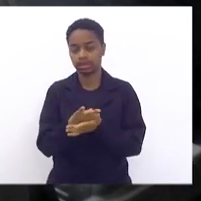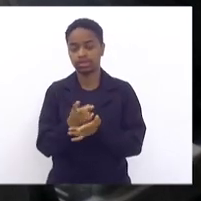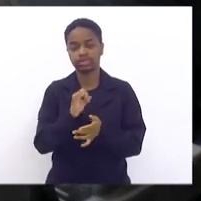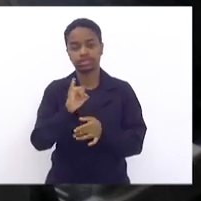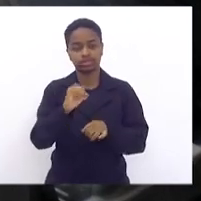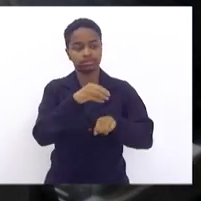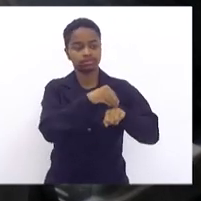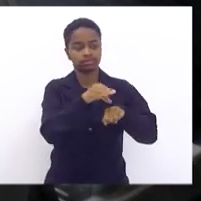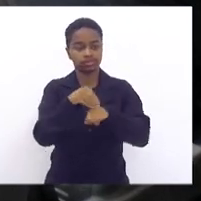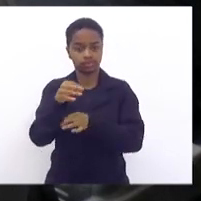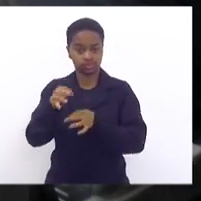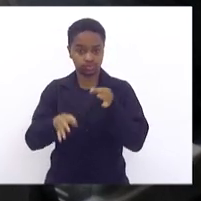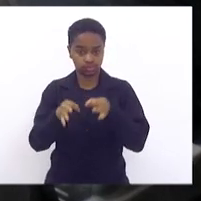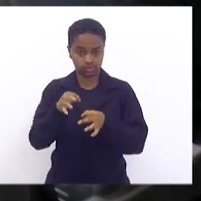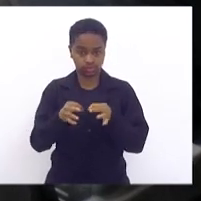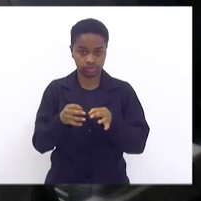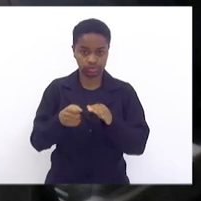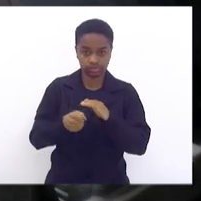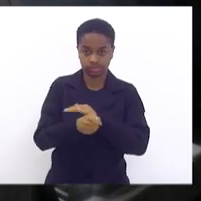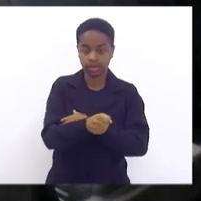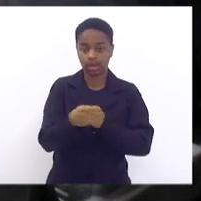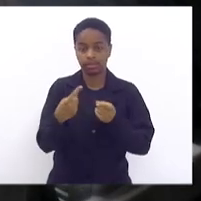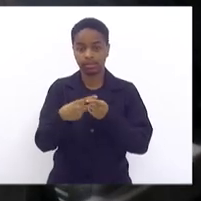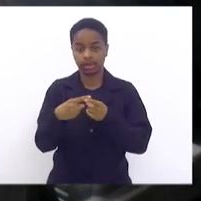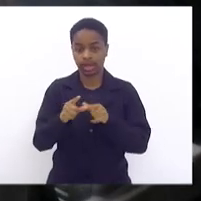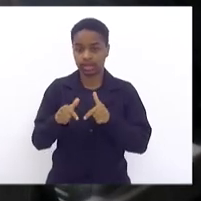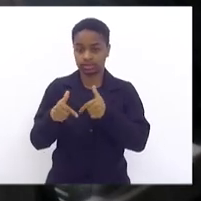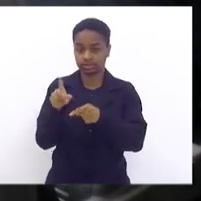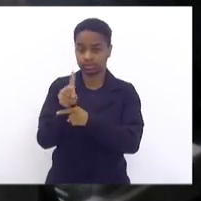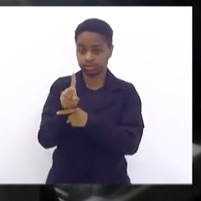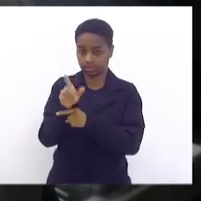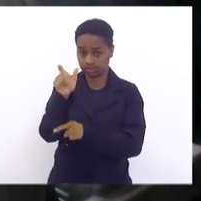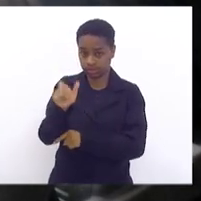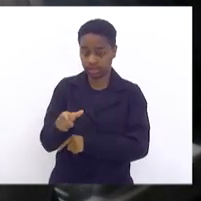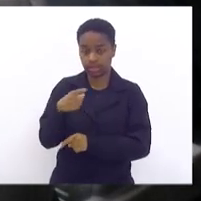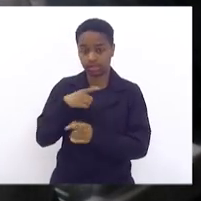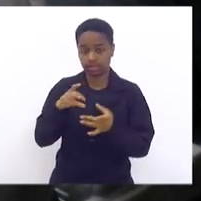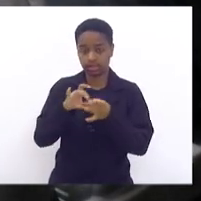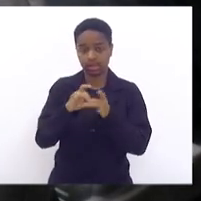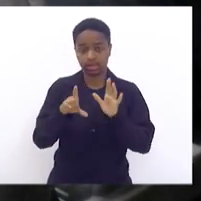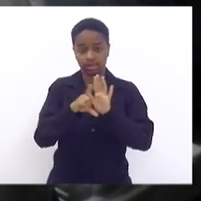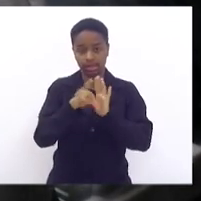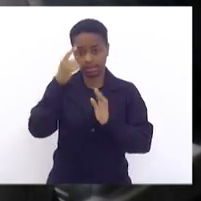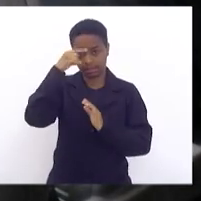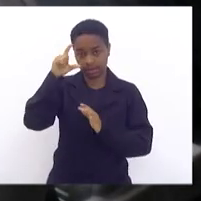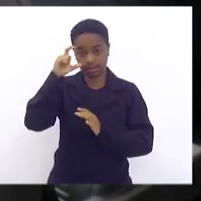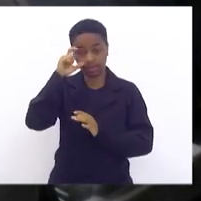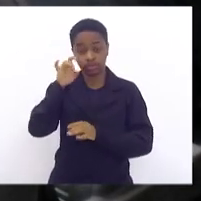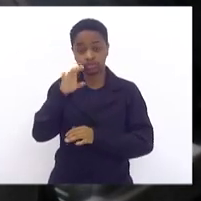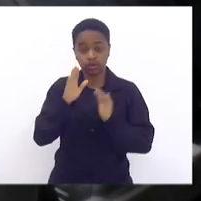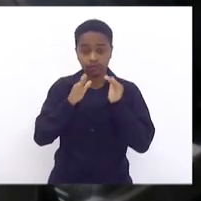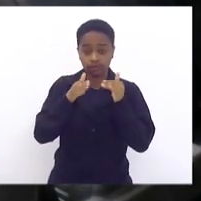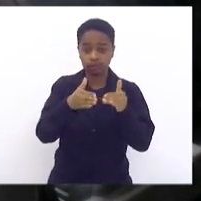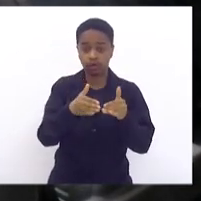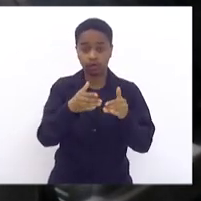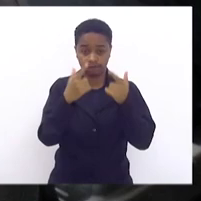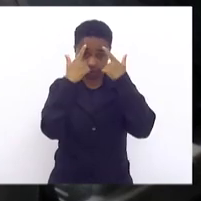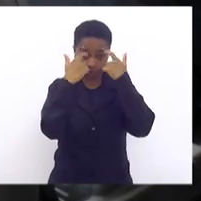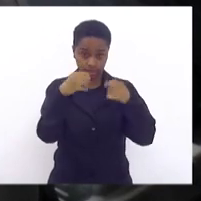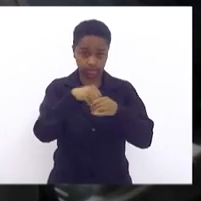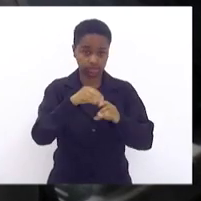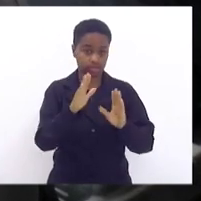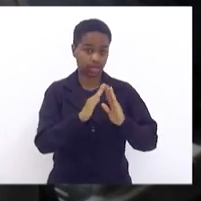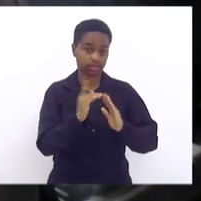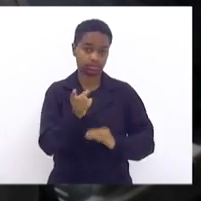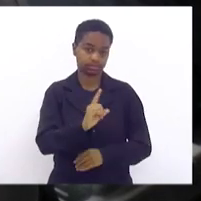juízes e juízas que reingressam, que as medidas protetivas previstas na Lei Maria da Penha, elas não são restritas aos juizados de violência doméstica